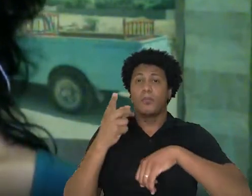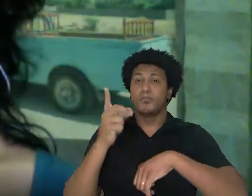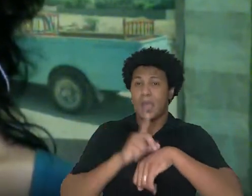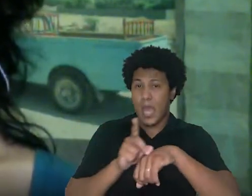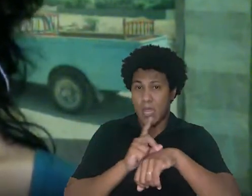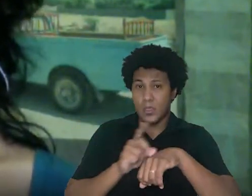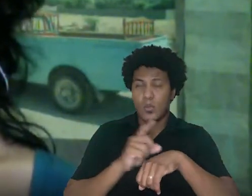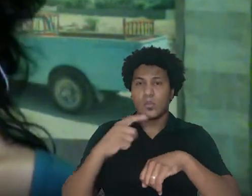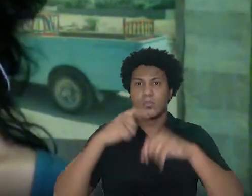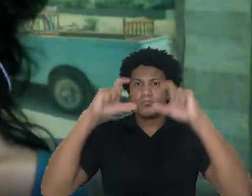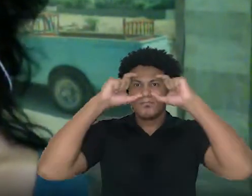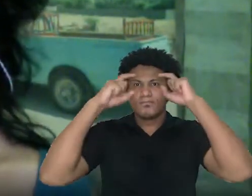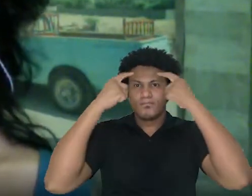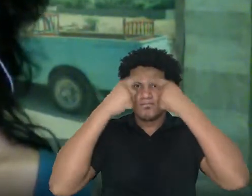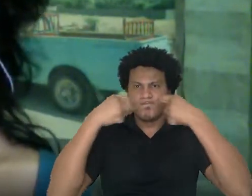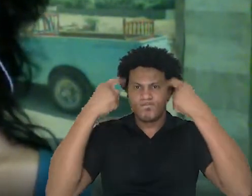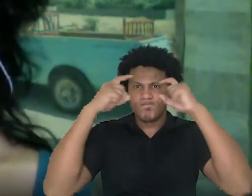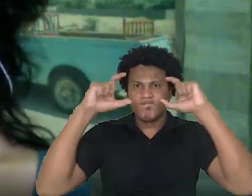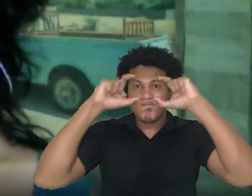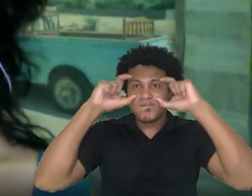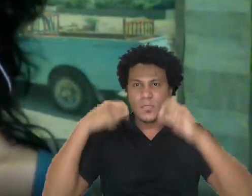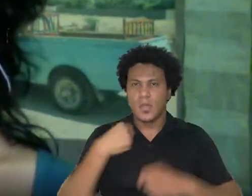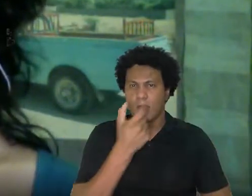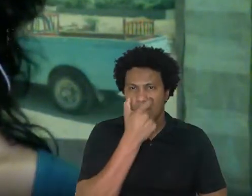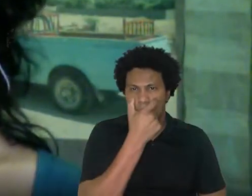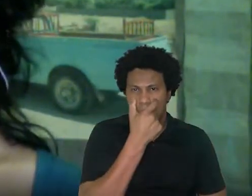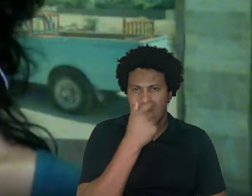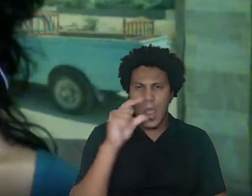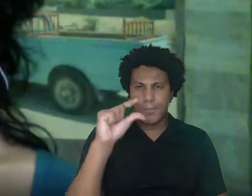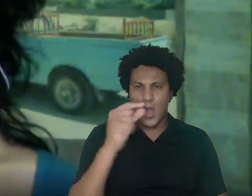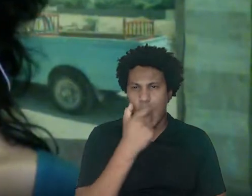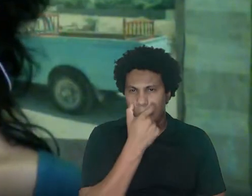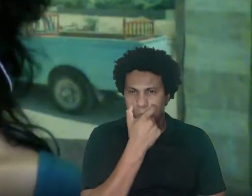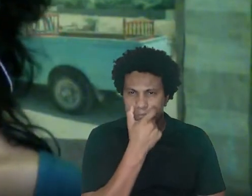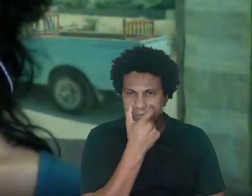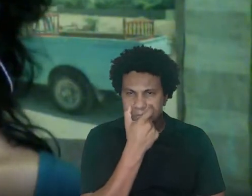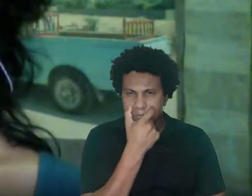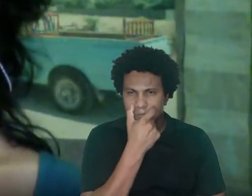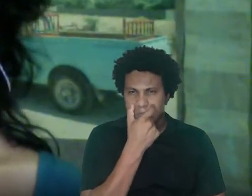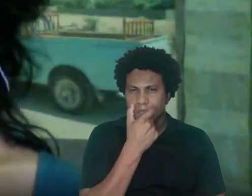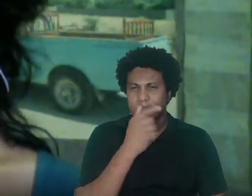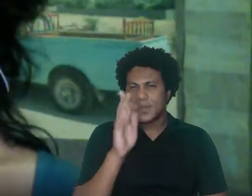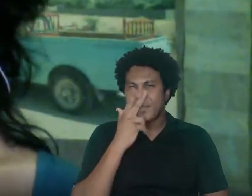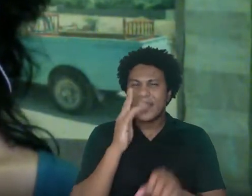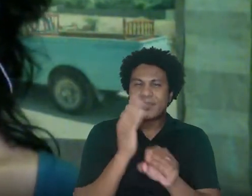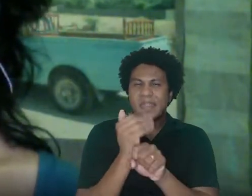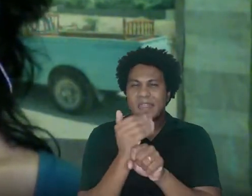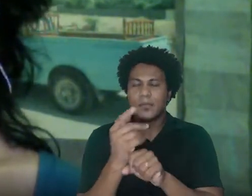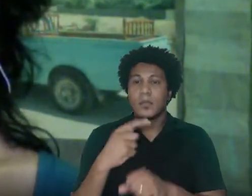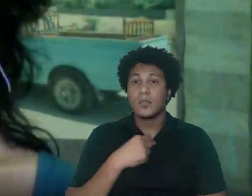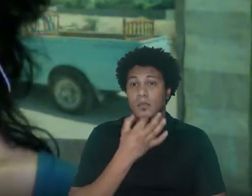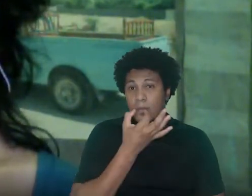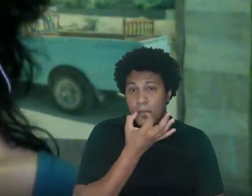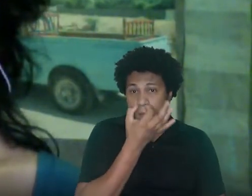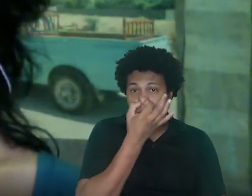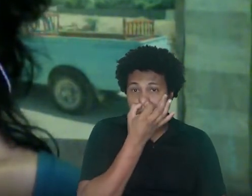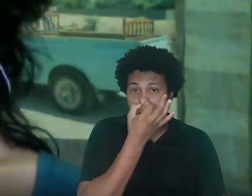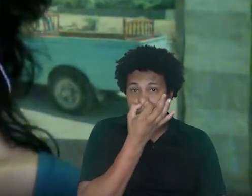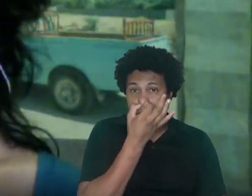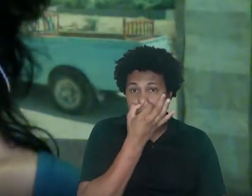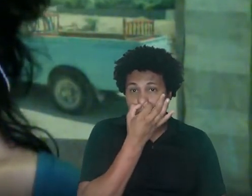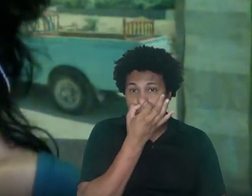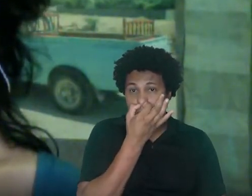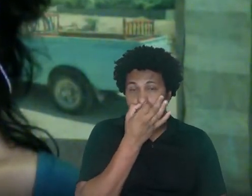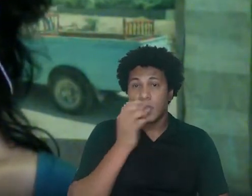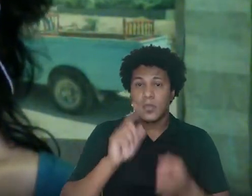cabelo comprido atrás. Tenho olhos amendoados, grandes, um nariz meio batatinha, com piercing no septo